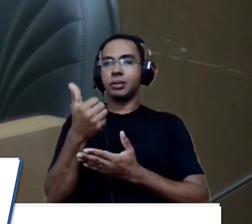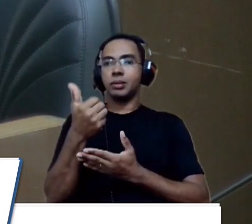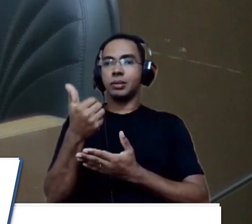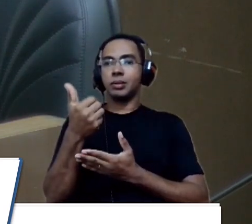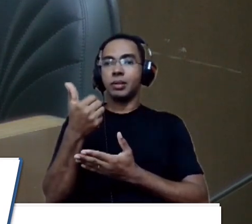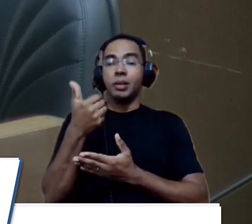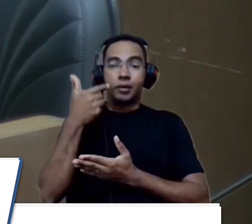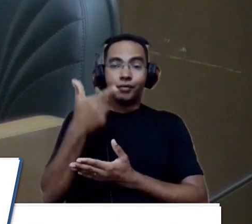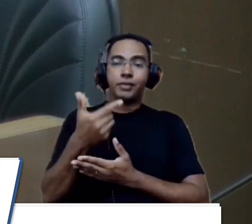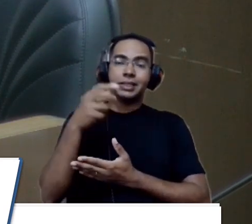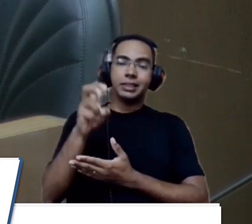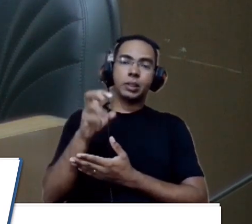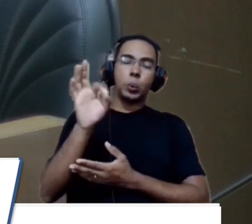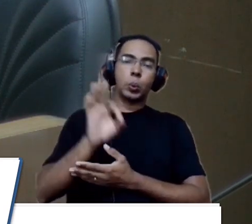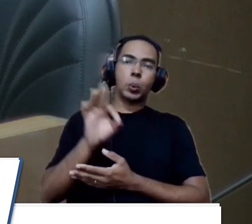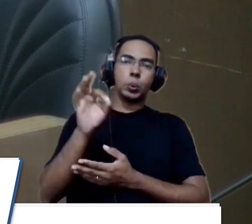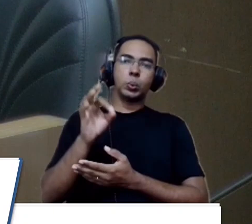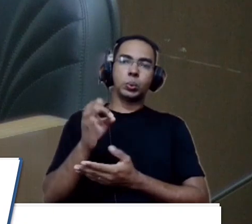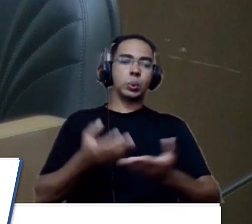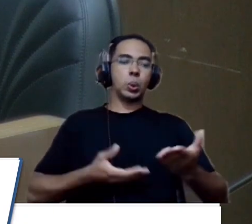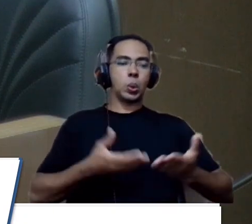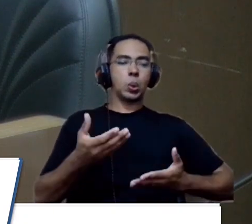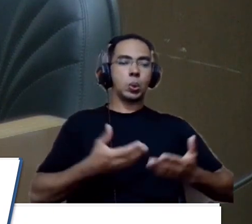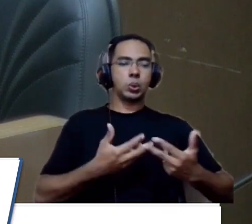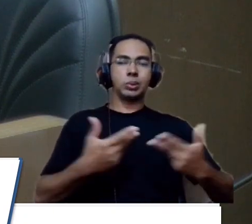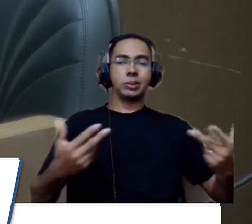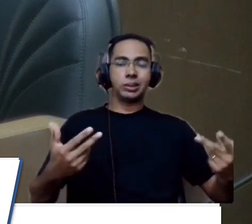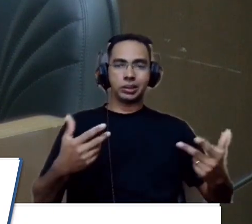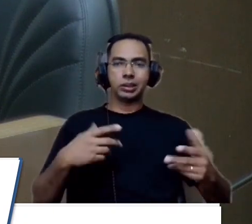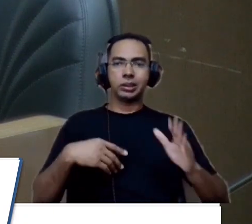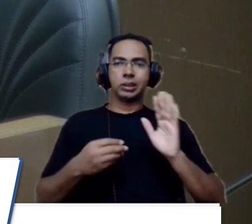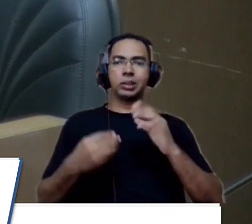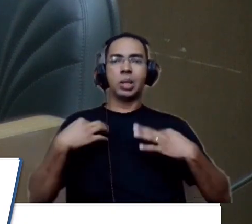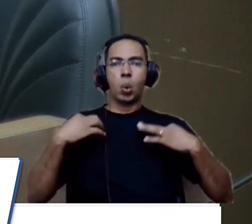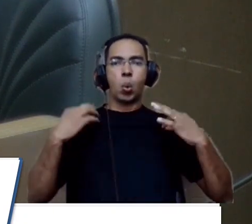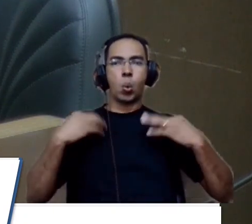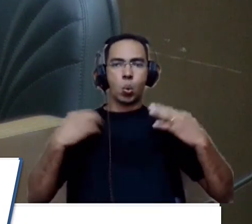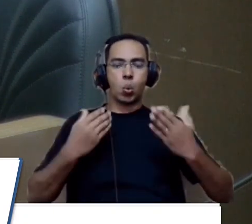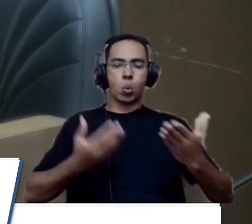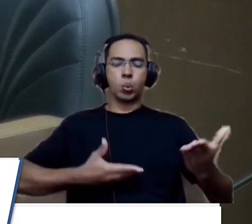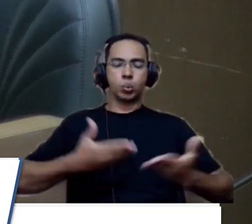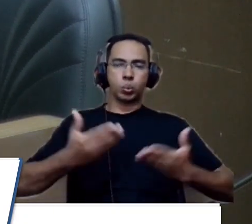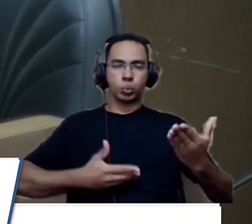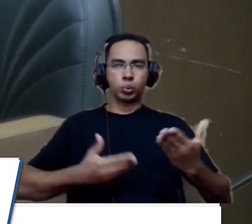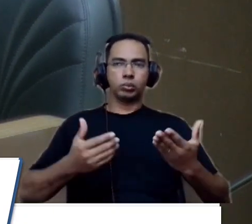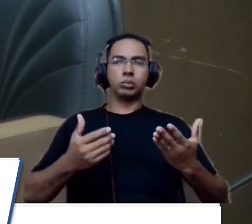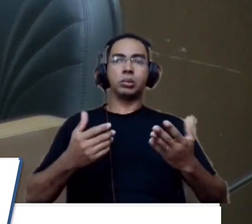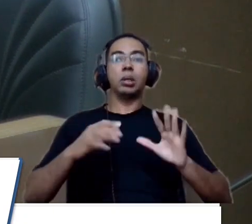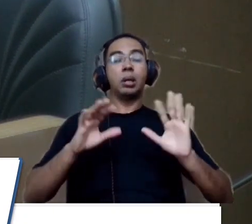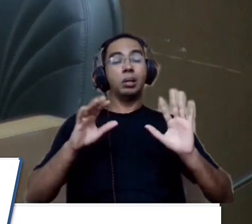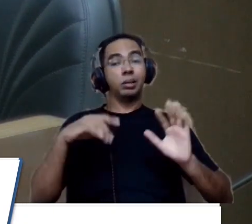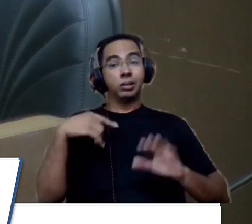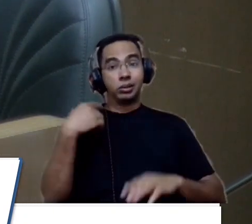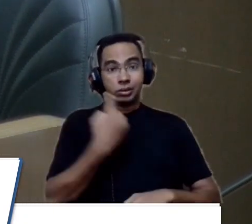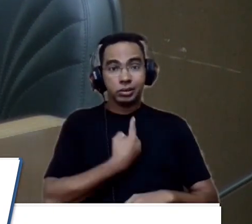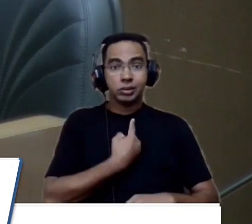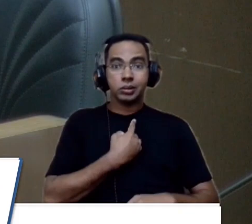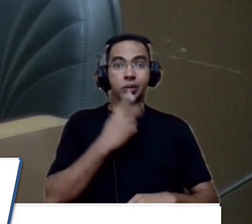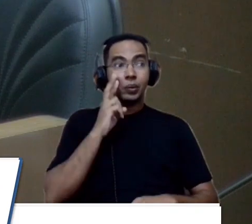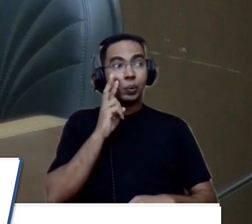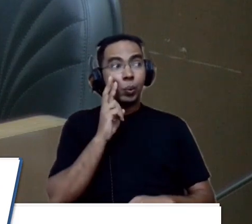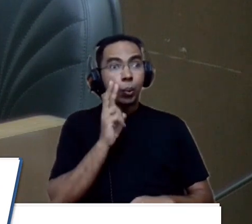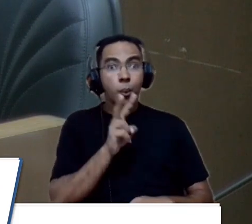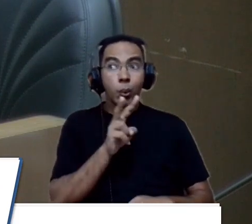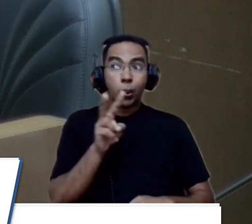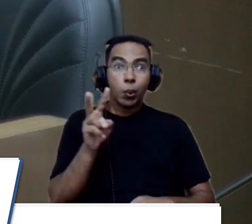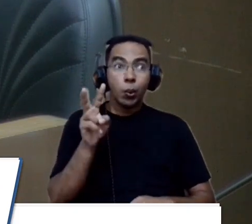25% sobre bens e serviços, que inclui aí roupa, serviços. Então, a gente olha com um olhar